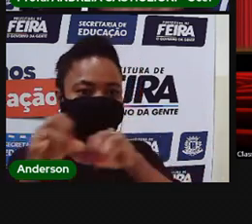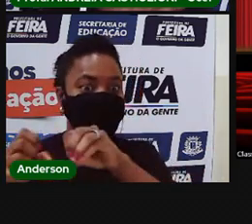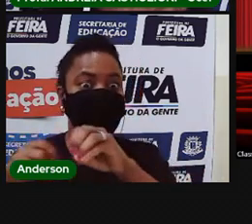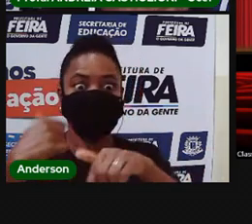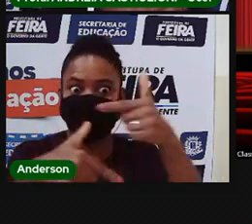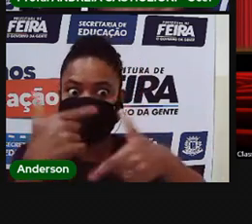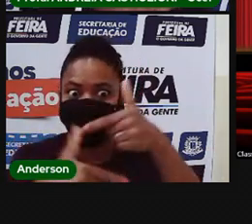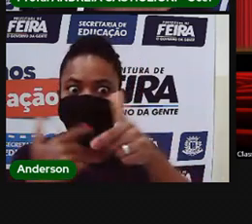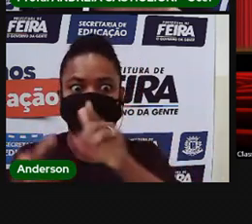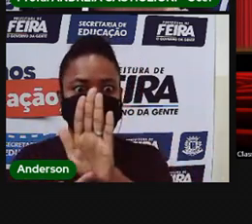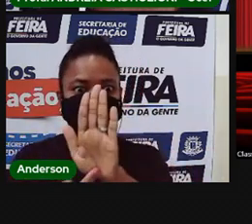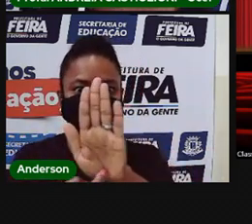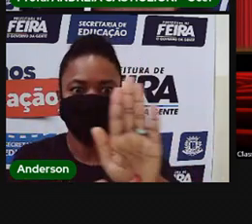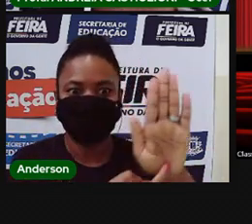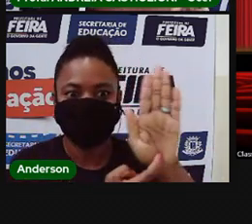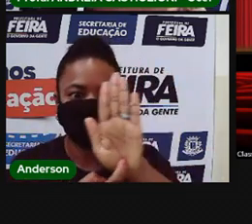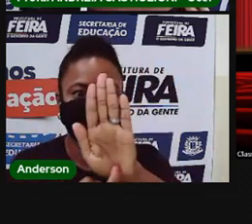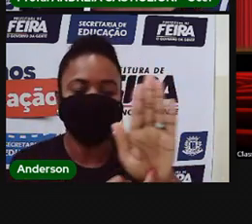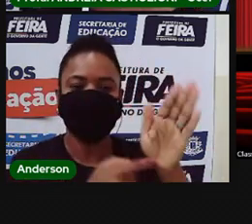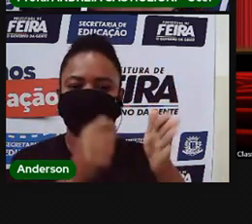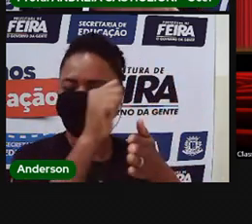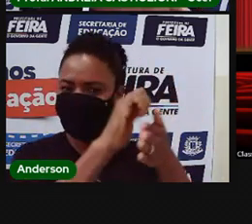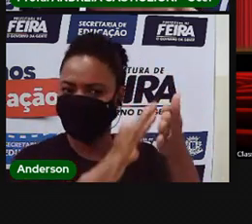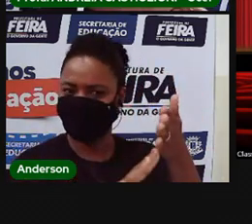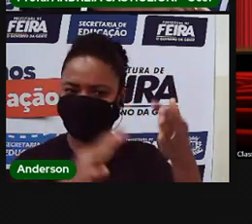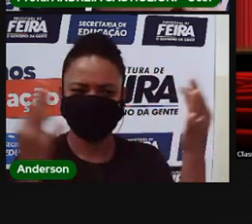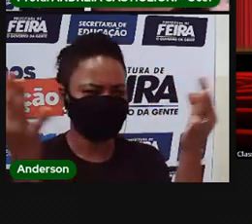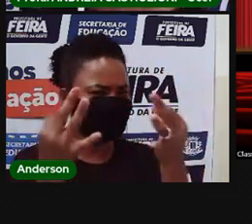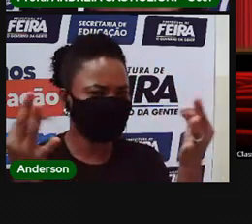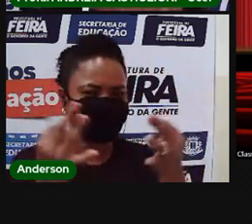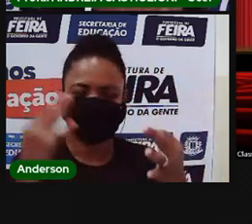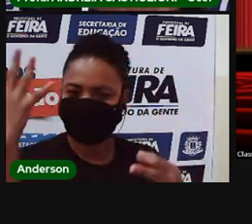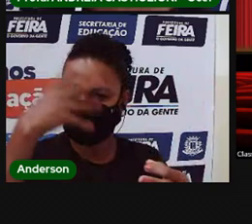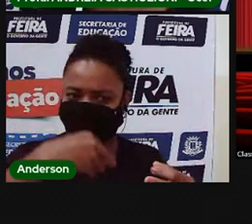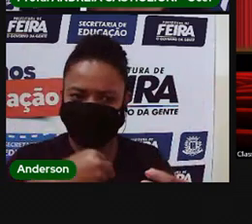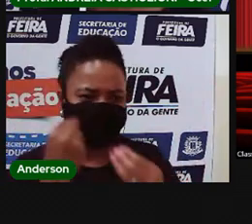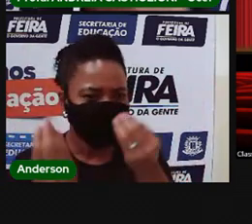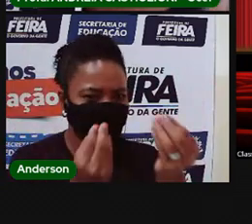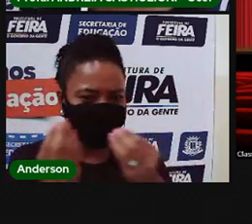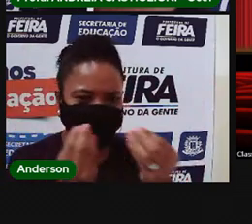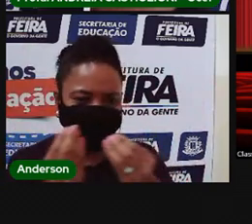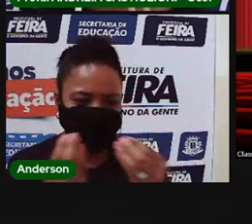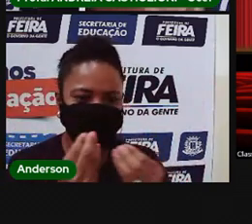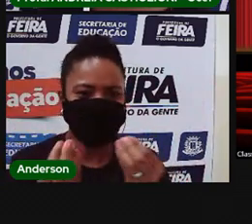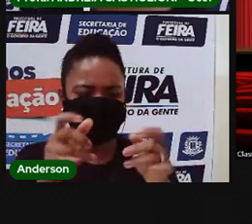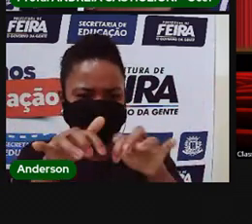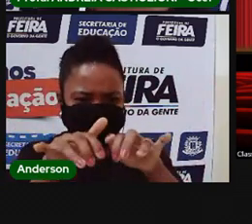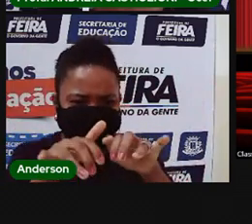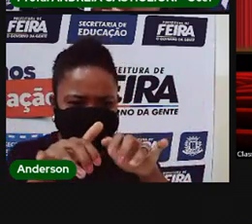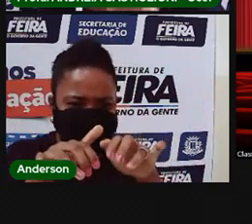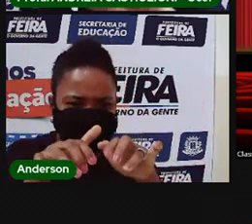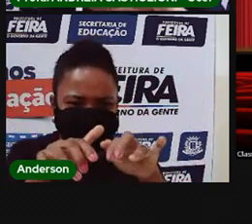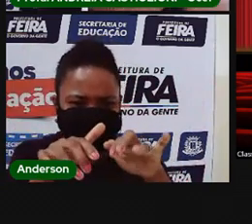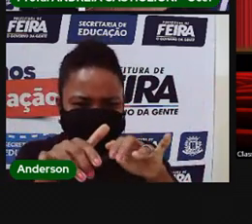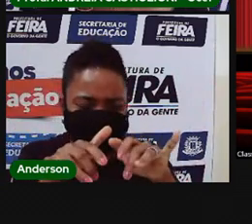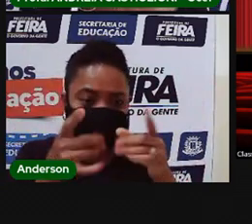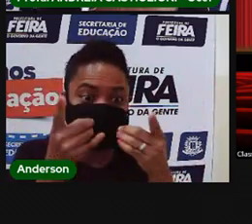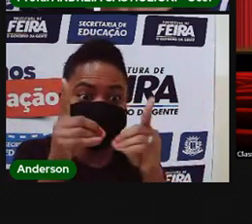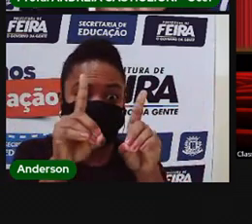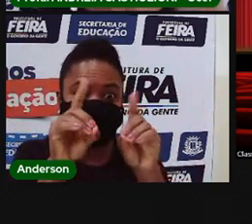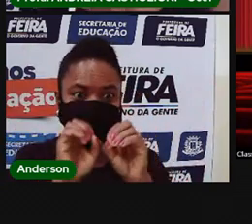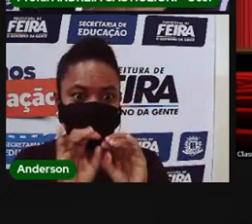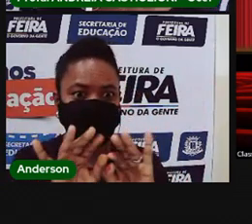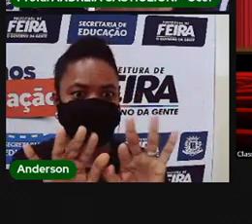uma atividade, conseguir fazer uma atividade bem bonita, trazendo recursos multimodais, com imagens, com áudio, com